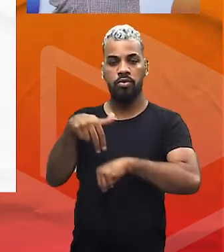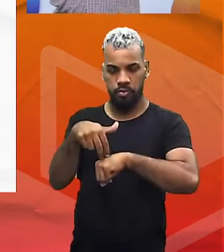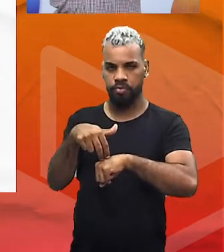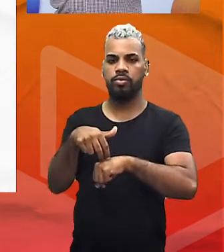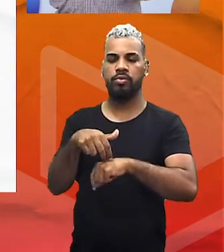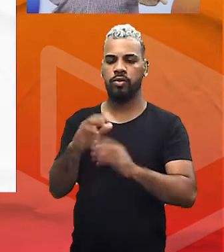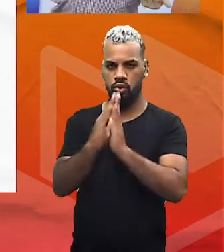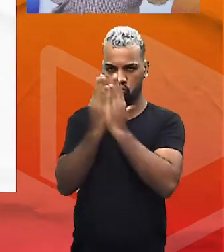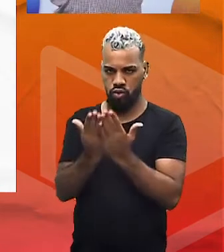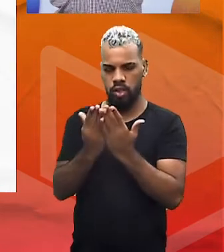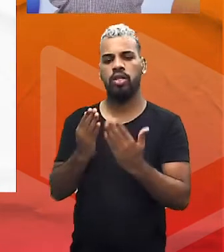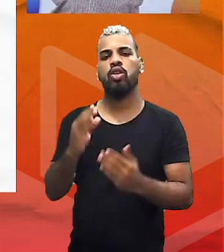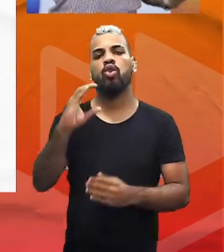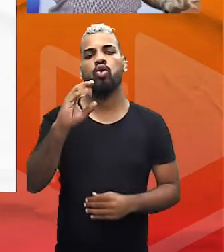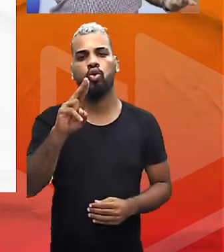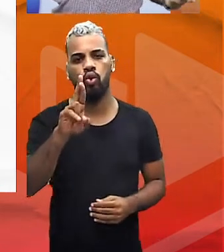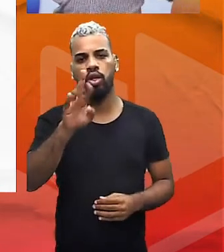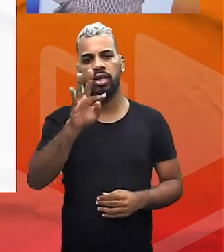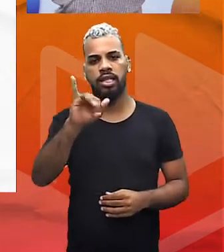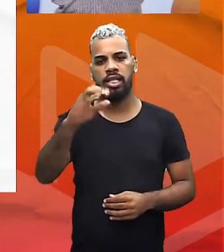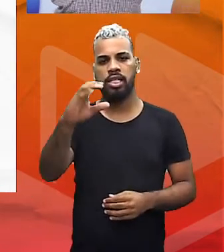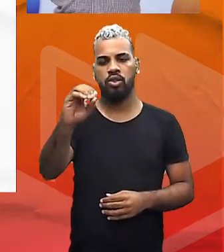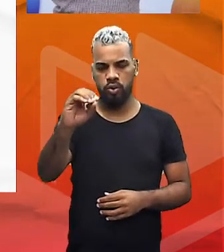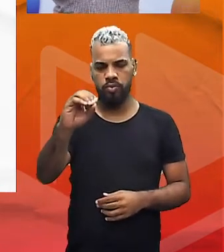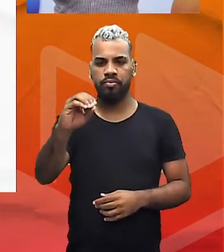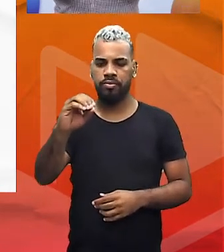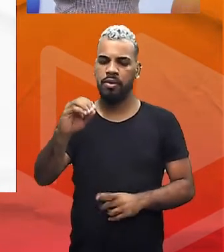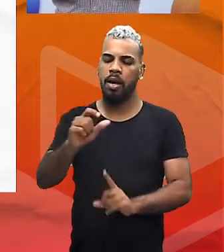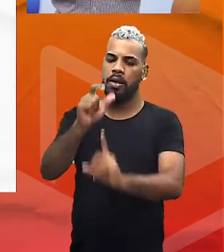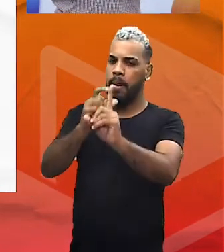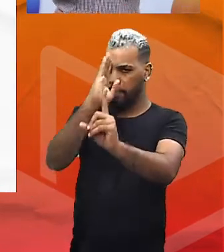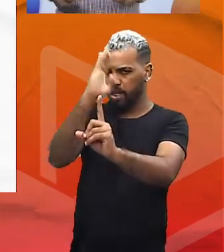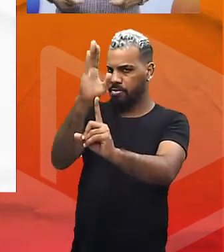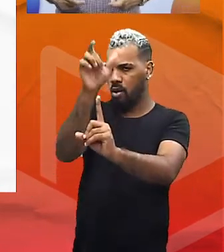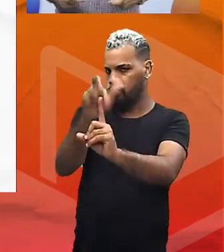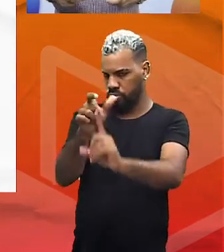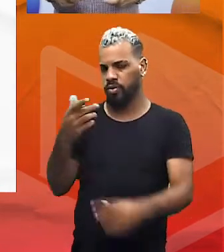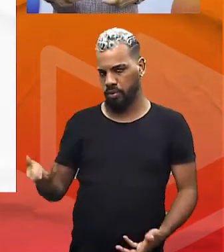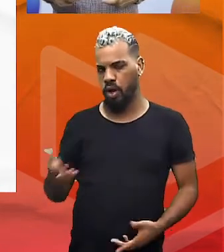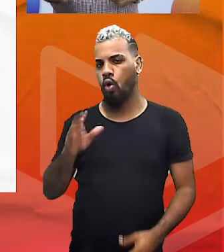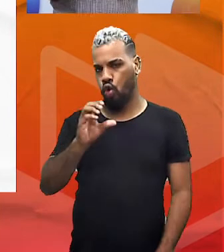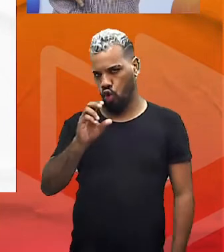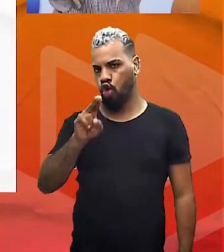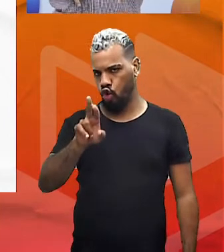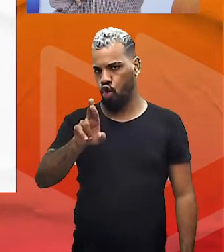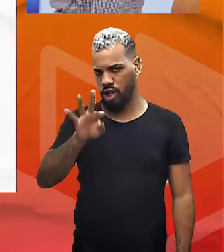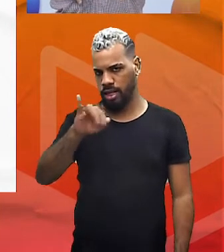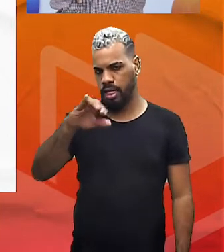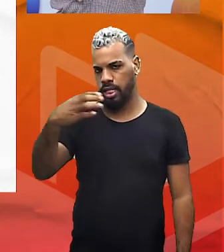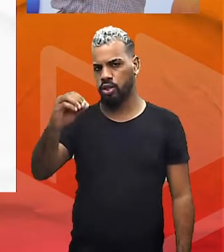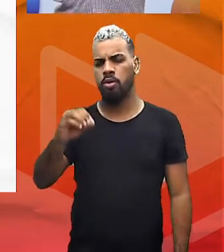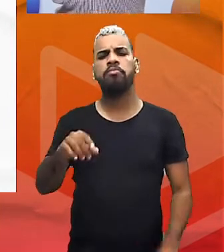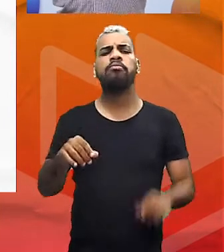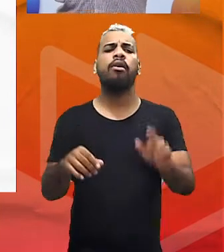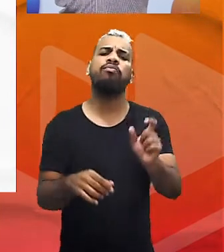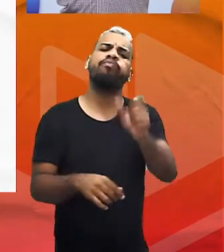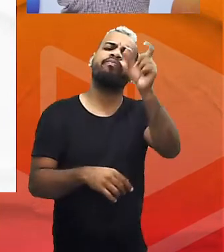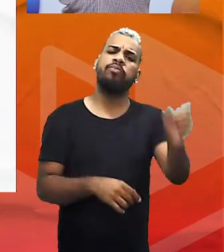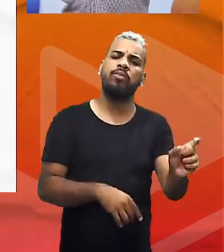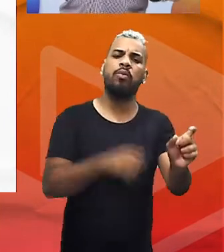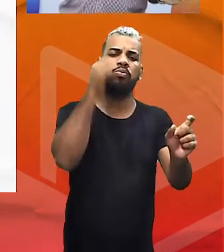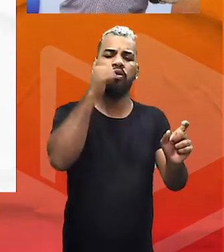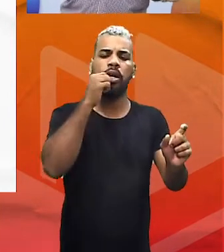o personagem principal é o próprio Curtiço, né? Um inanimado e tal, mas tem uma Bertoleza, que além de